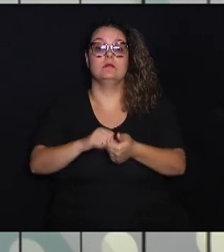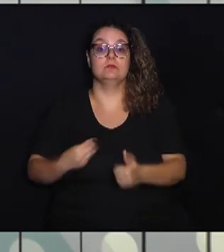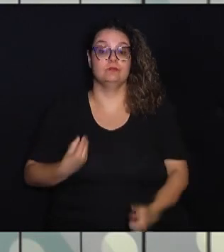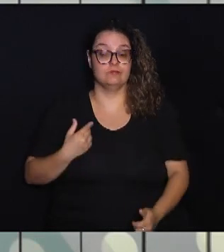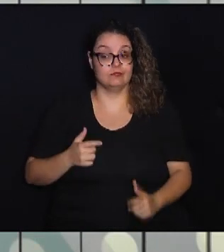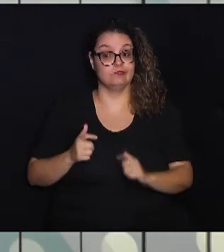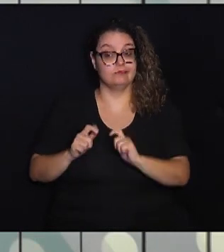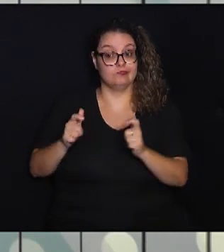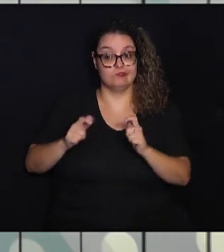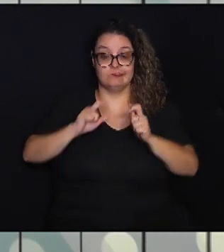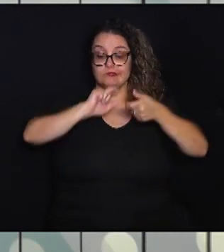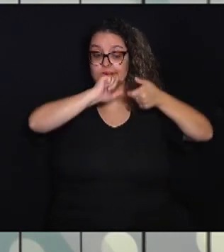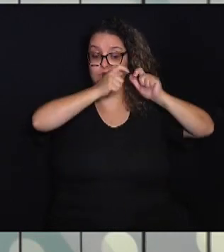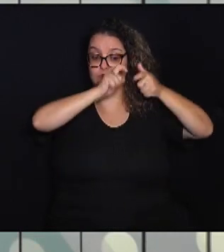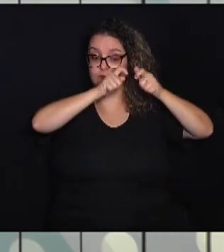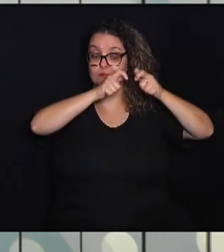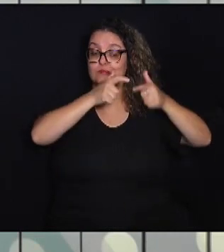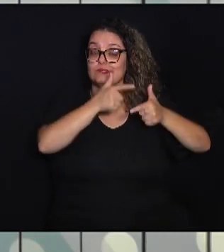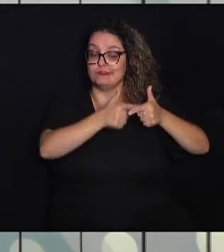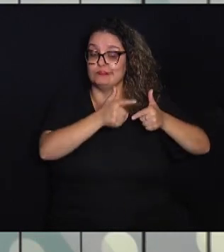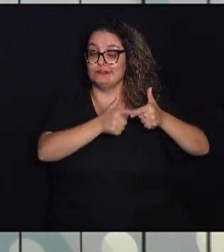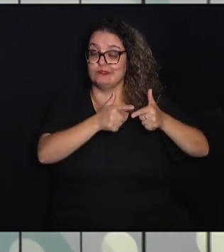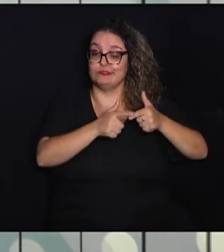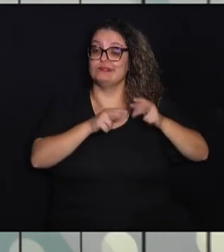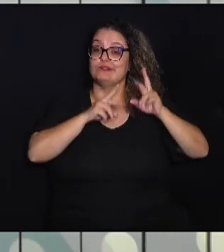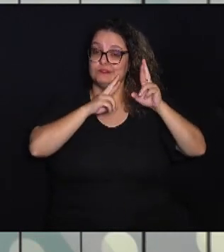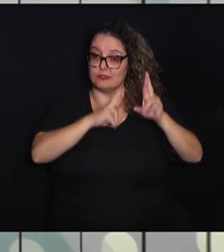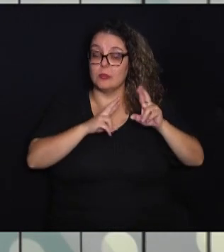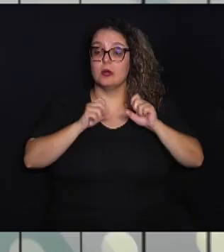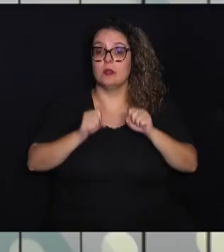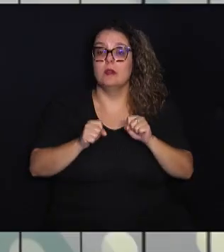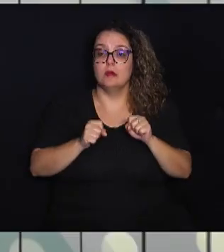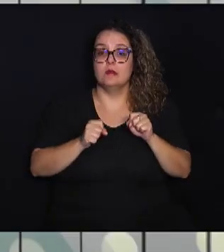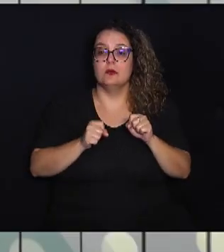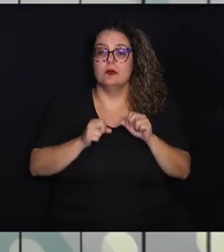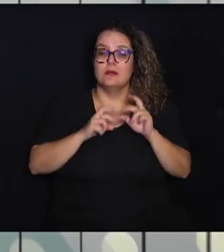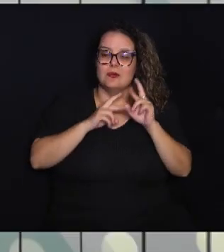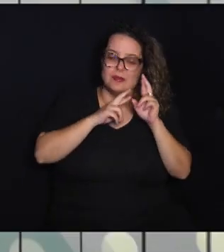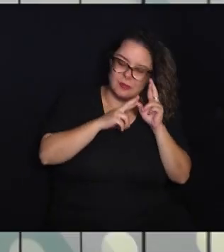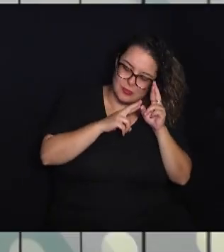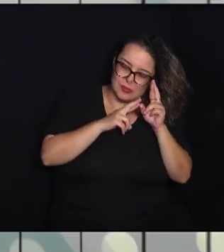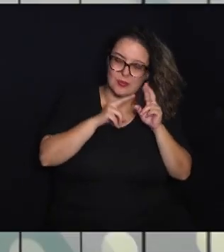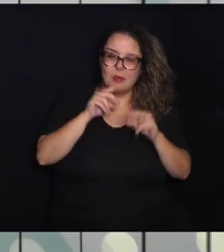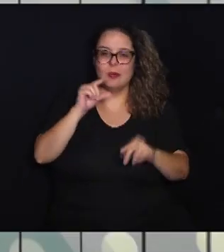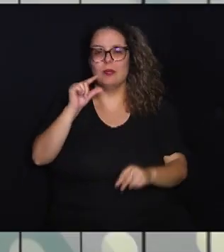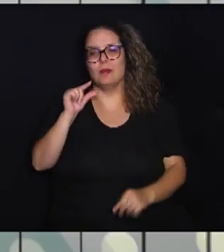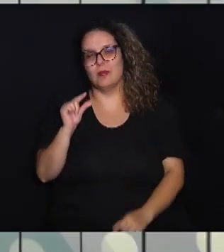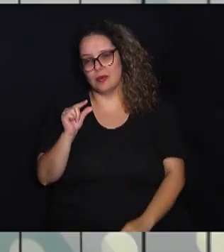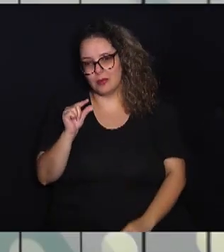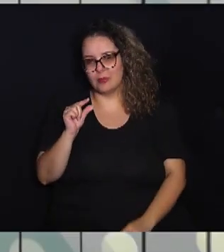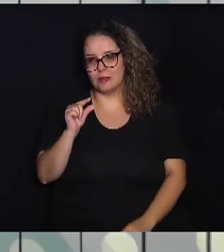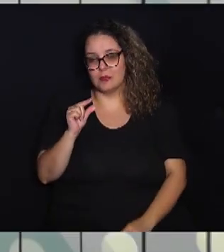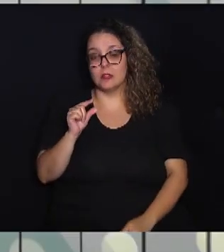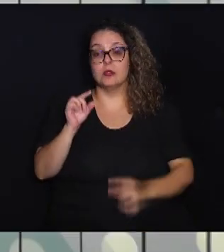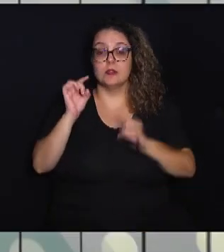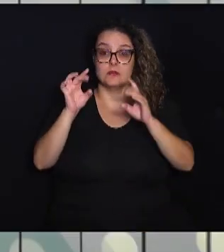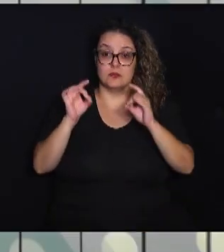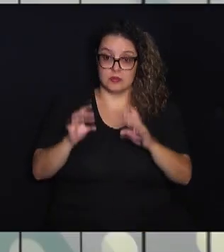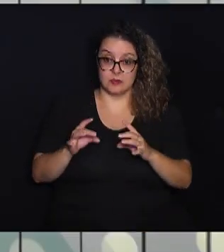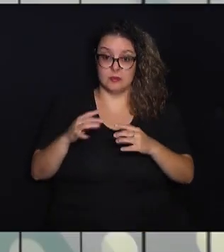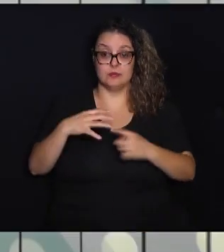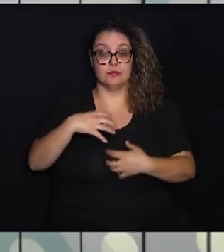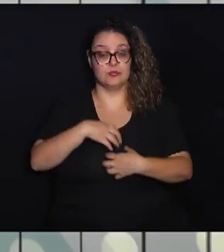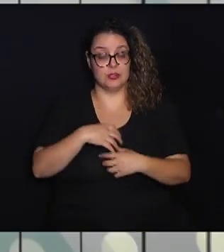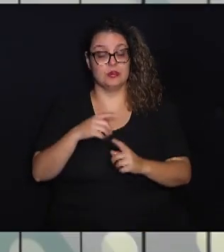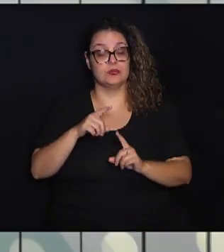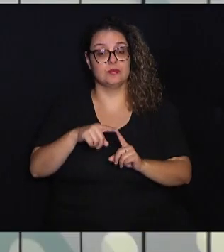com distúrbios do sono ou que podem dormir por períodos insuficientes, especialmente com o estilo de